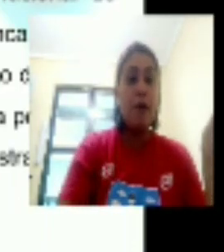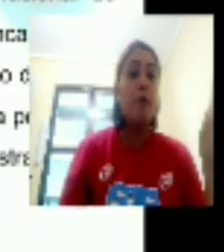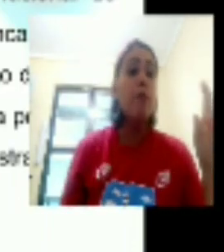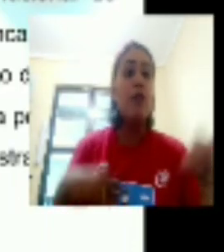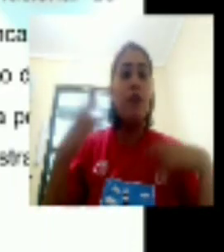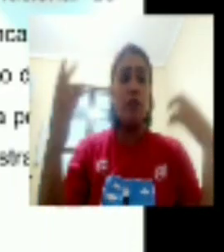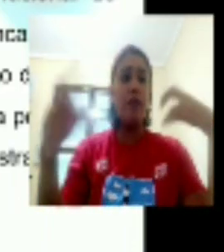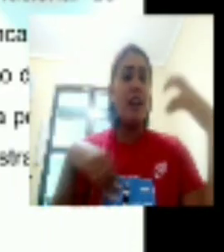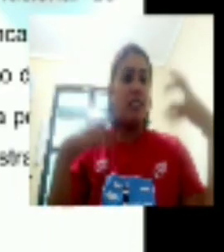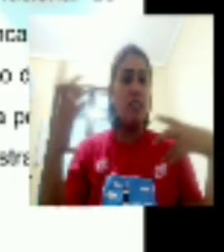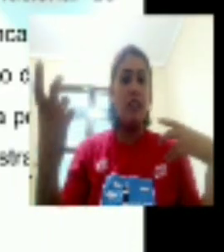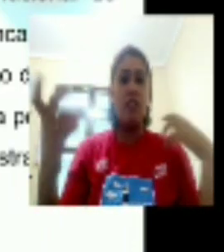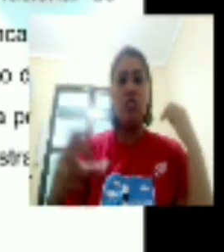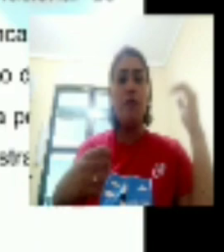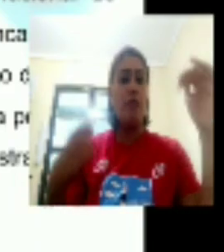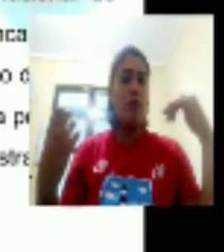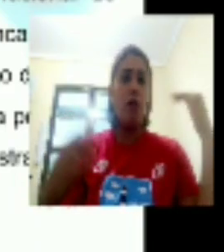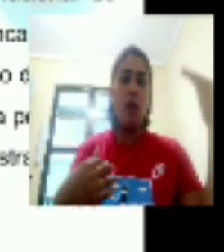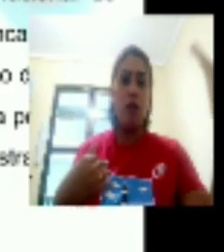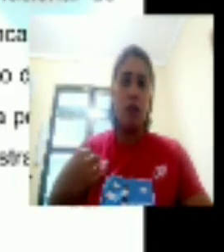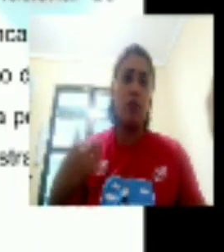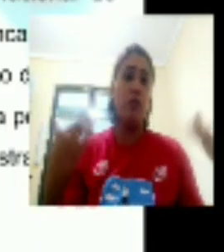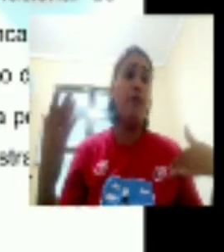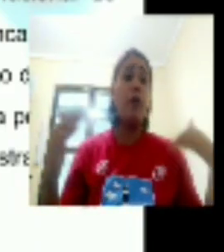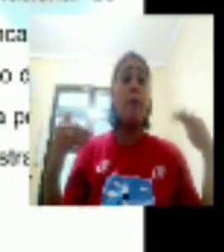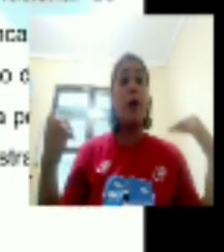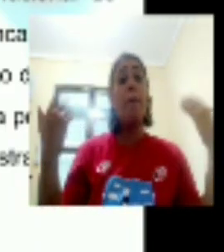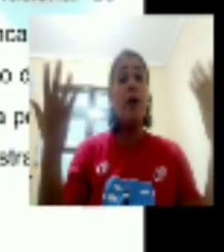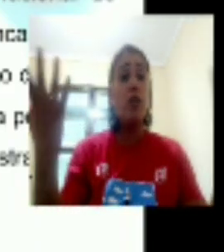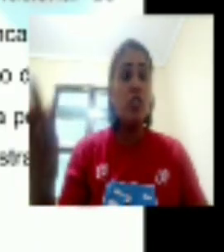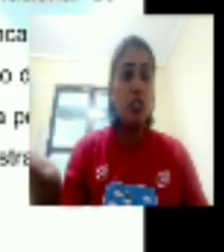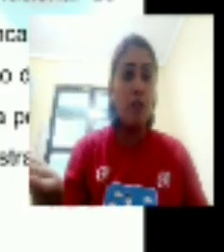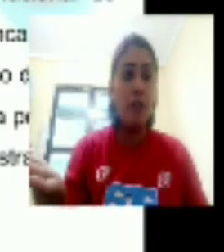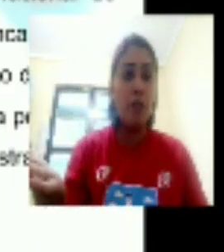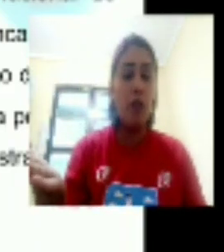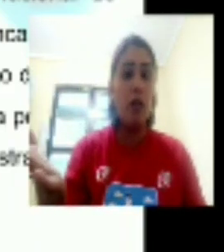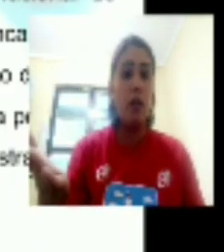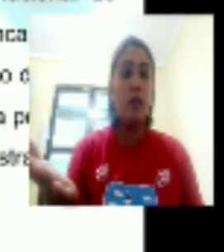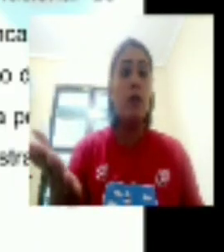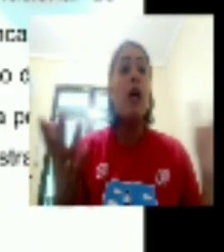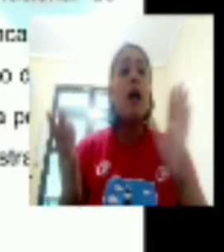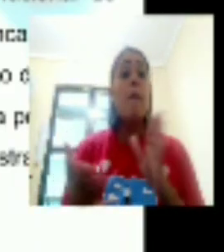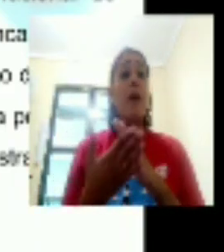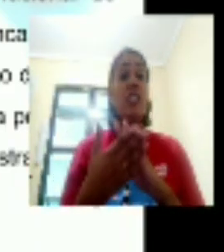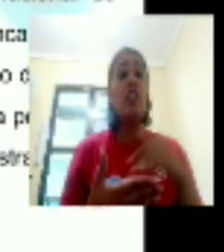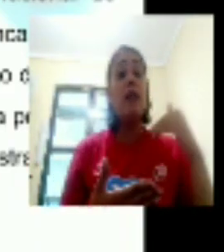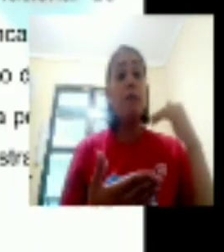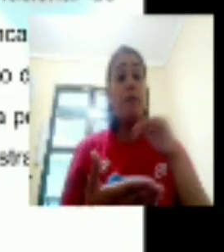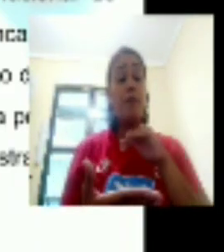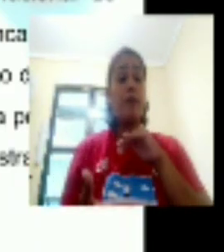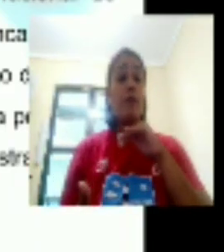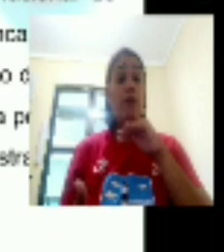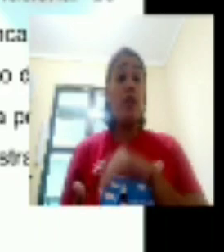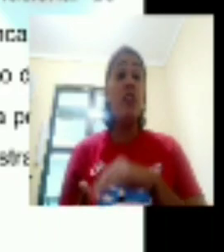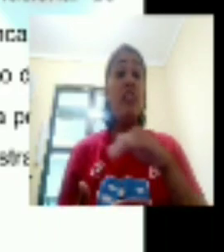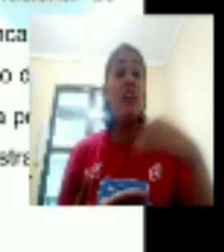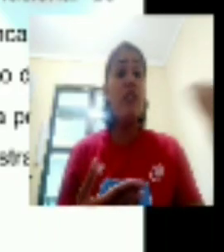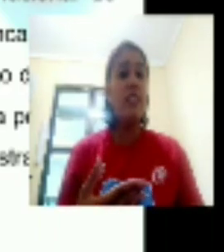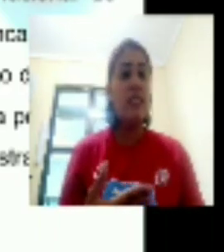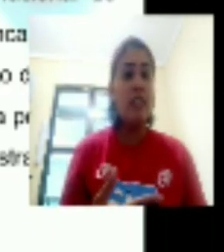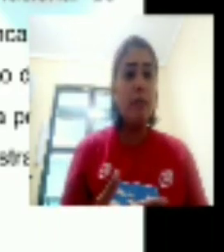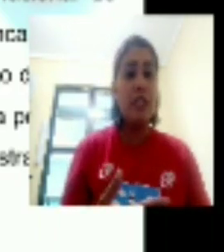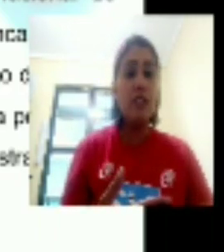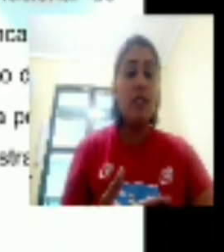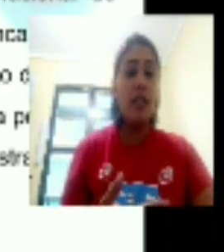do papel. Foram várias ideias que foram colocando, foram propostas que foram colocando, mas que